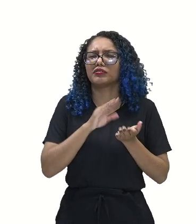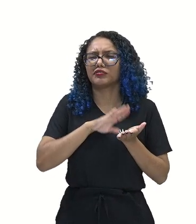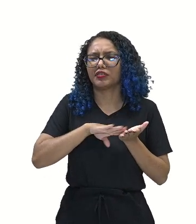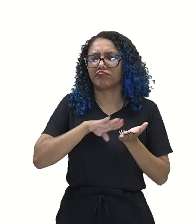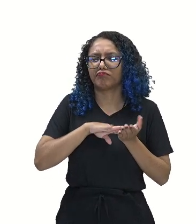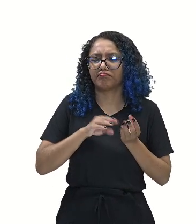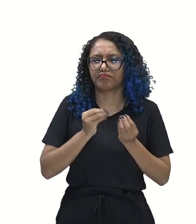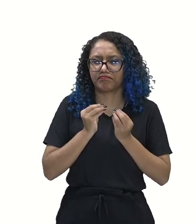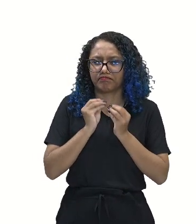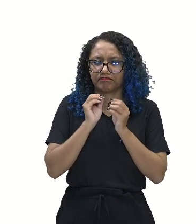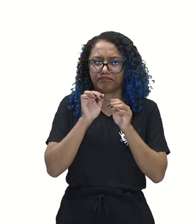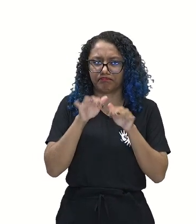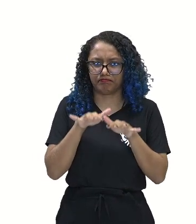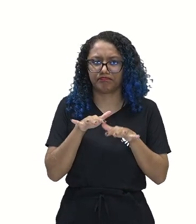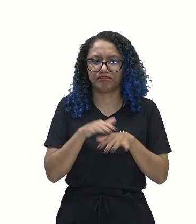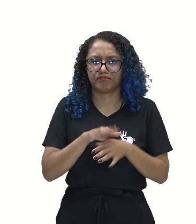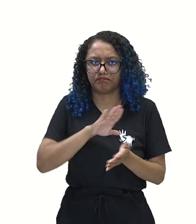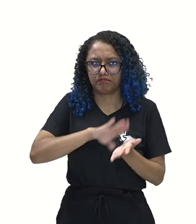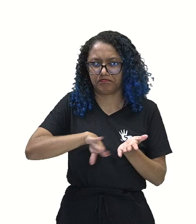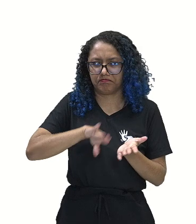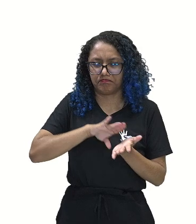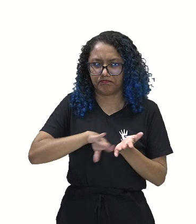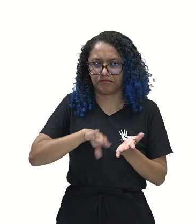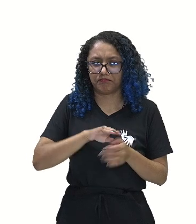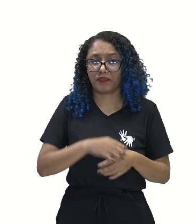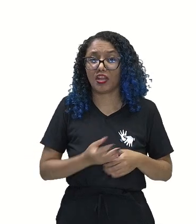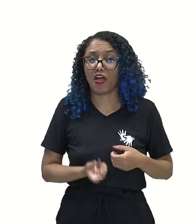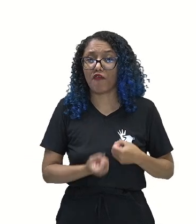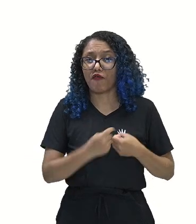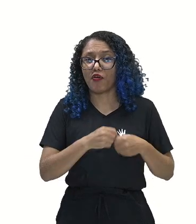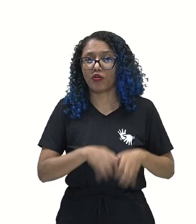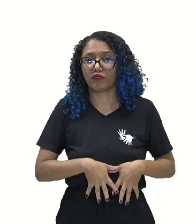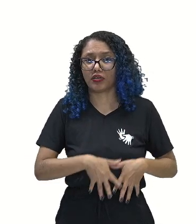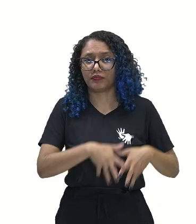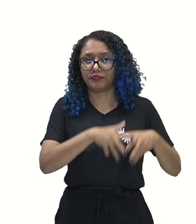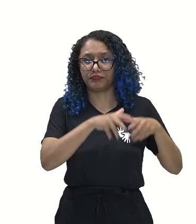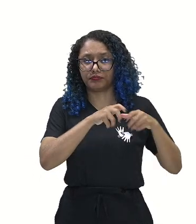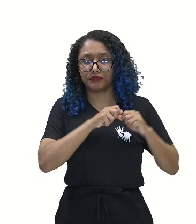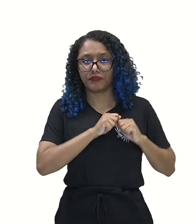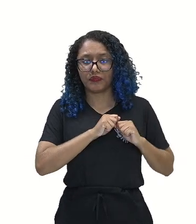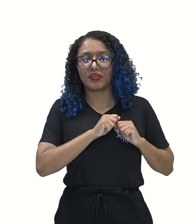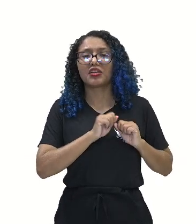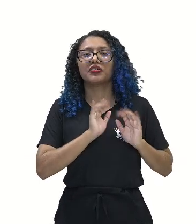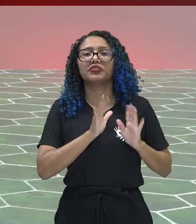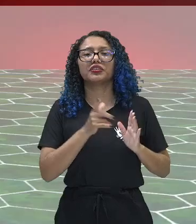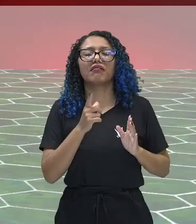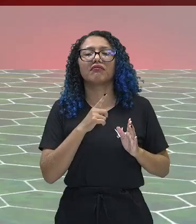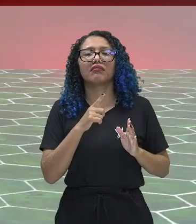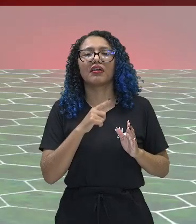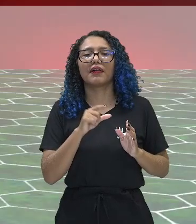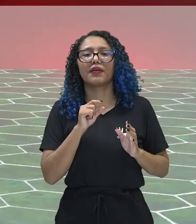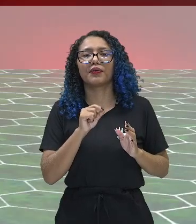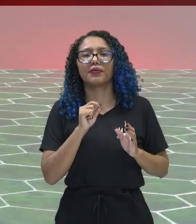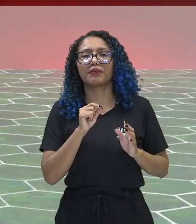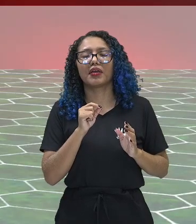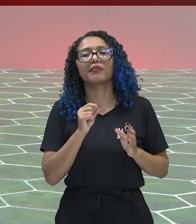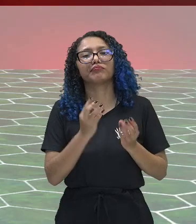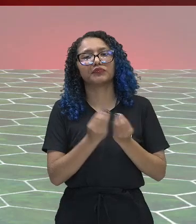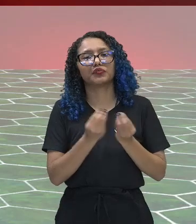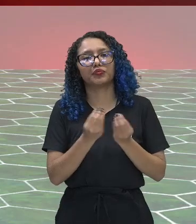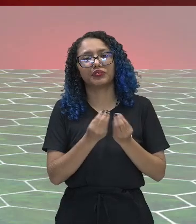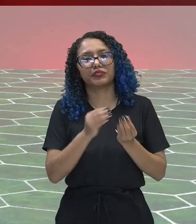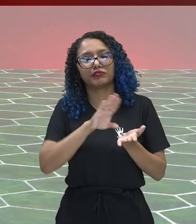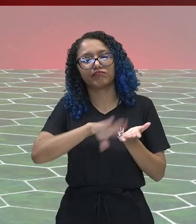Então, nesse retorno do corpo para o coração, ele também já está trazendo os resíduos, né, que